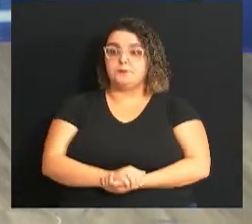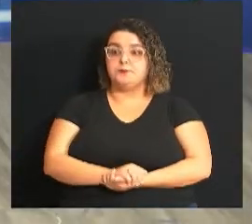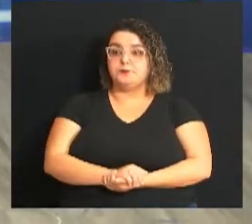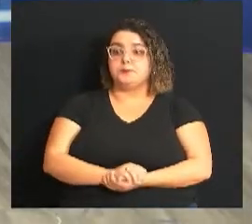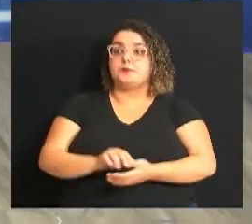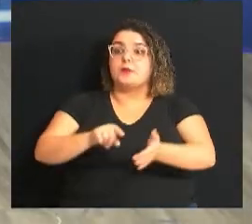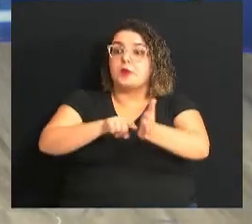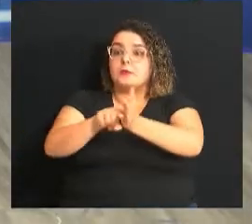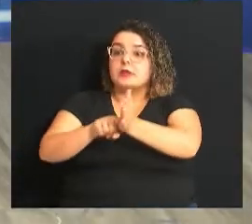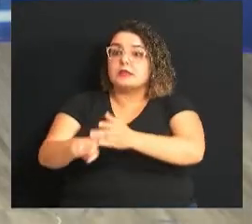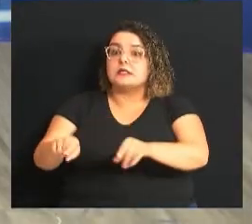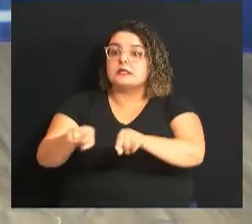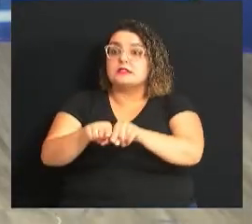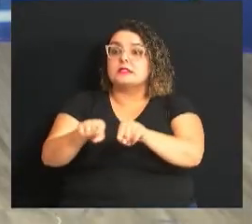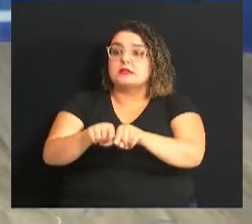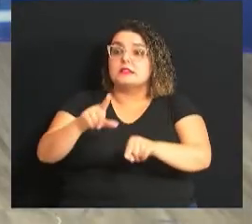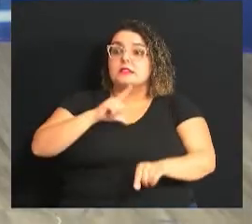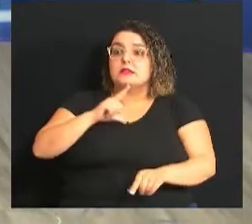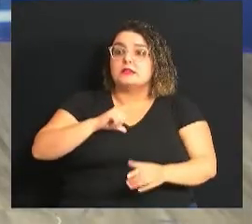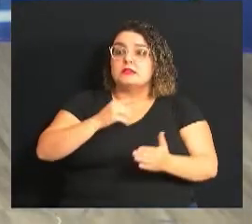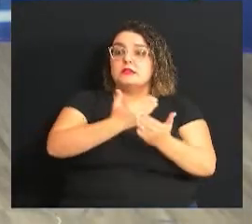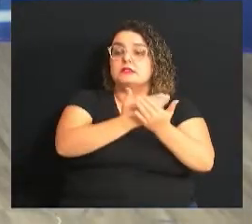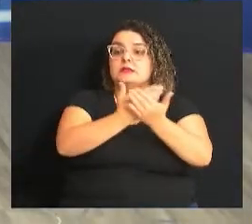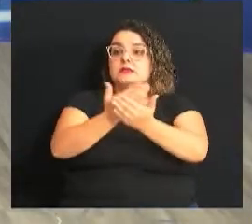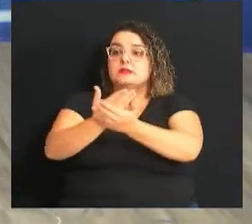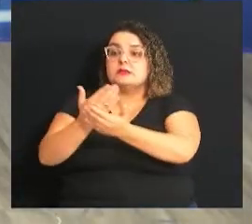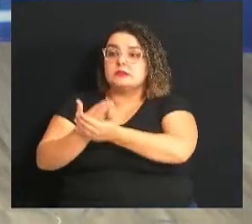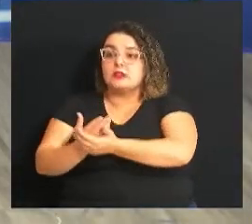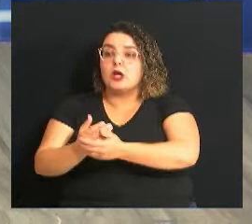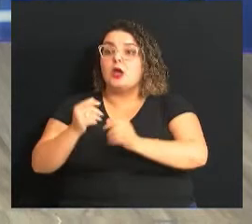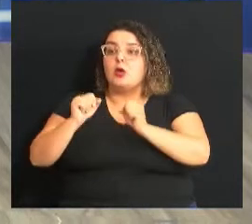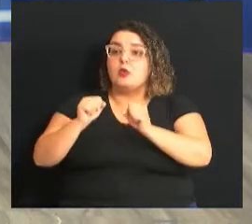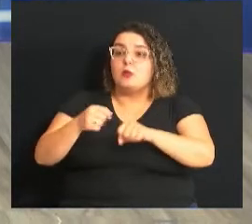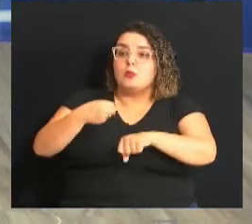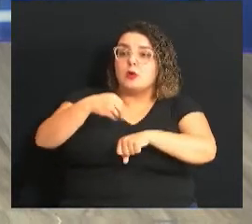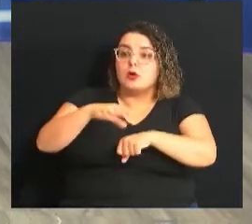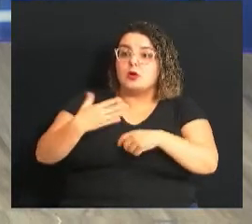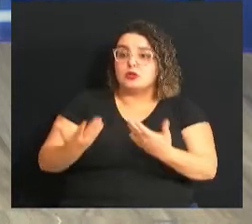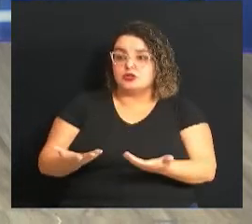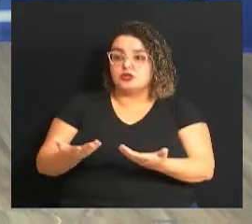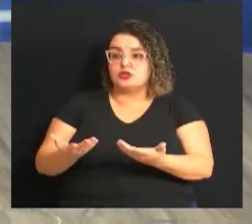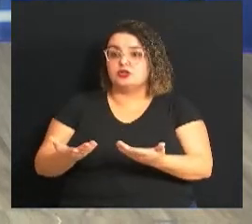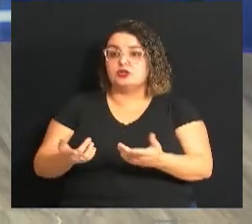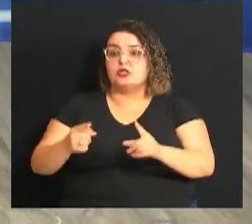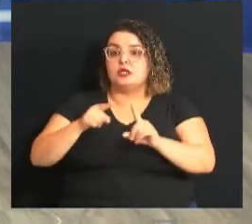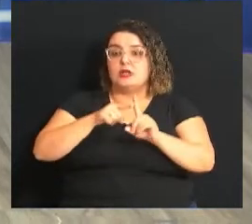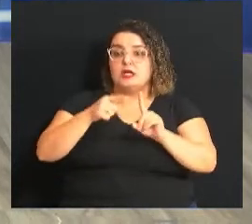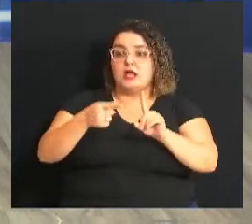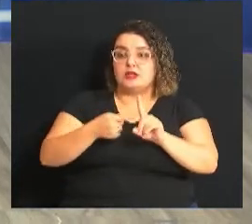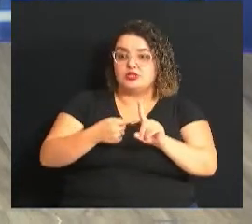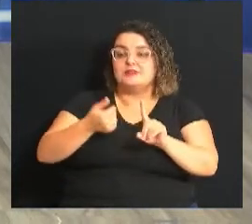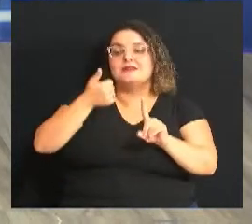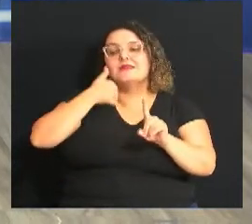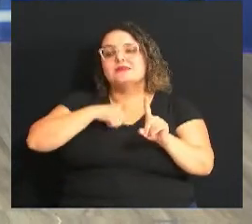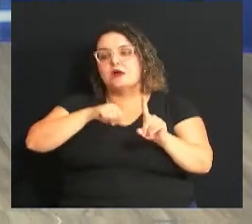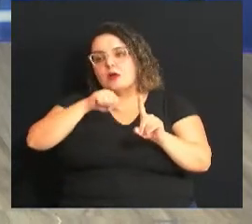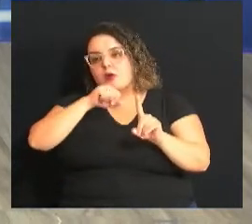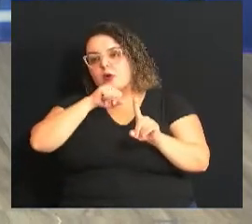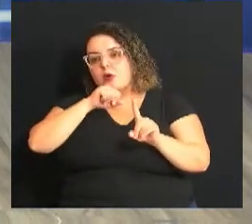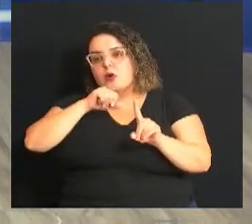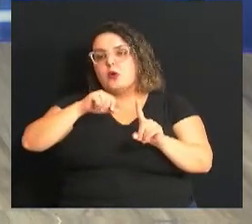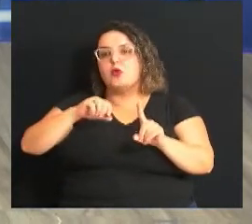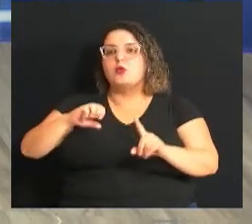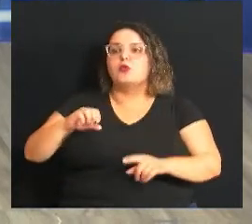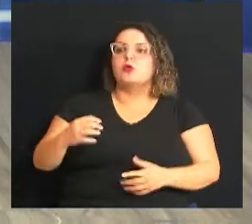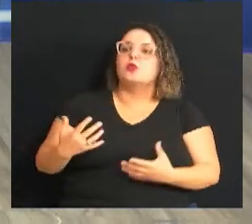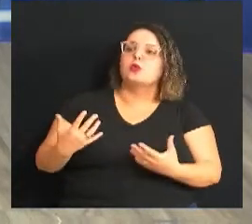também e tem alguns estudos que podem indicar que a gestação da mãe com sobrepeso, com um ganho